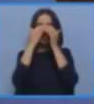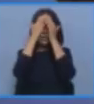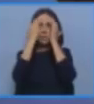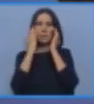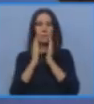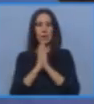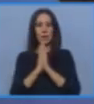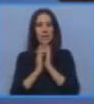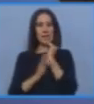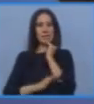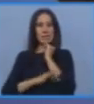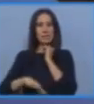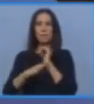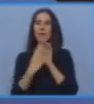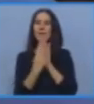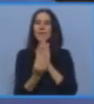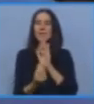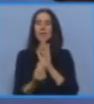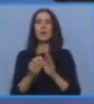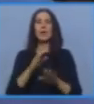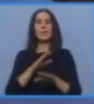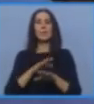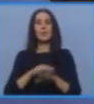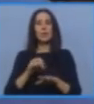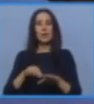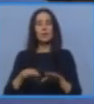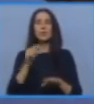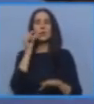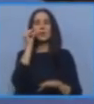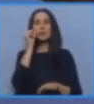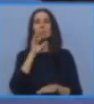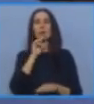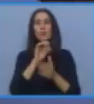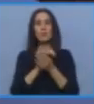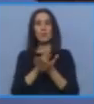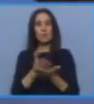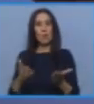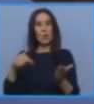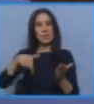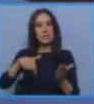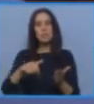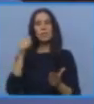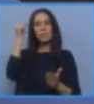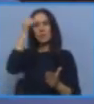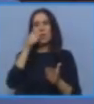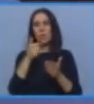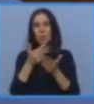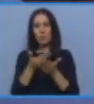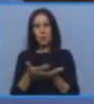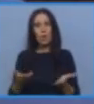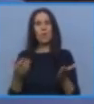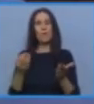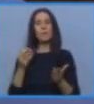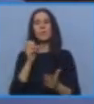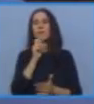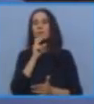referência, por causa exatamente dos pais que casaram ali, que foram batizados ali, dos avós